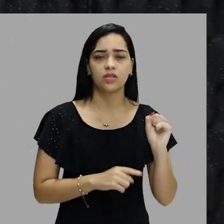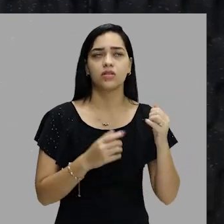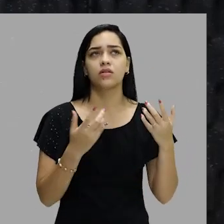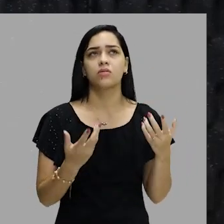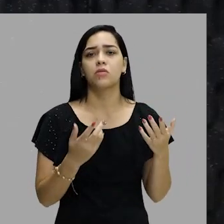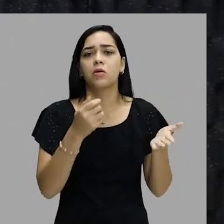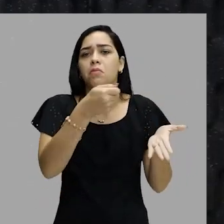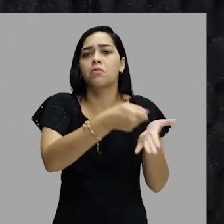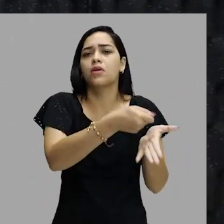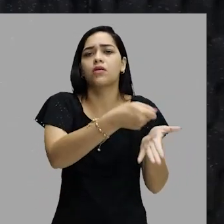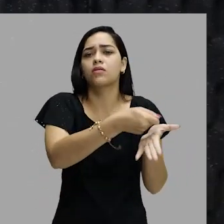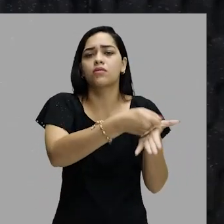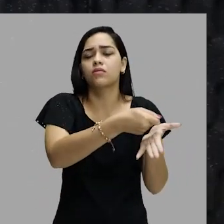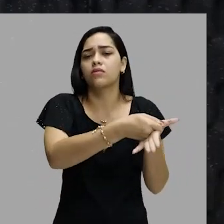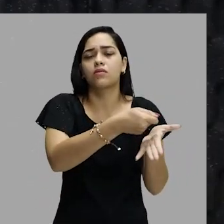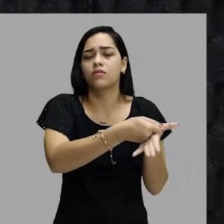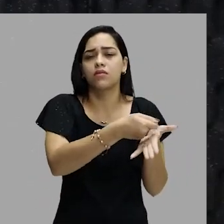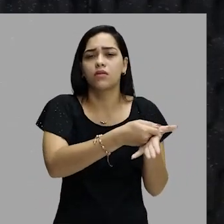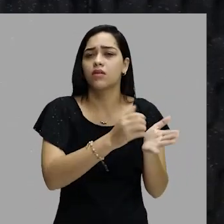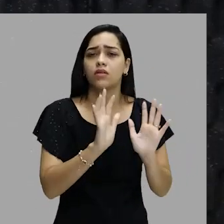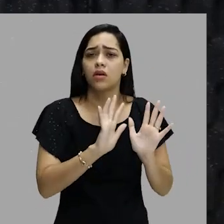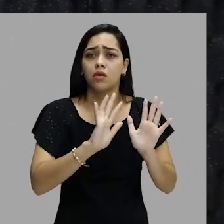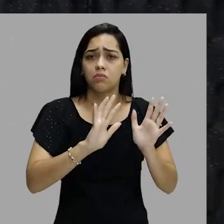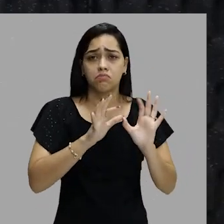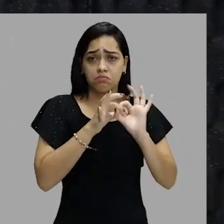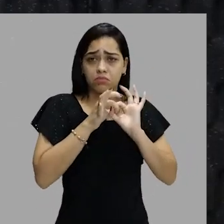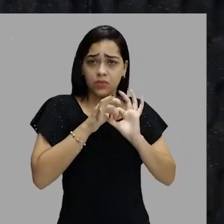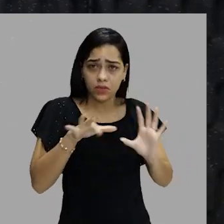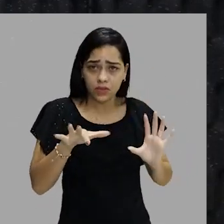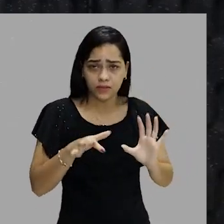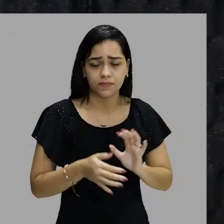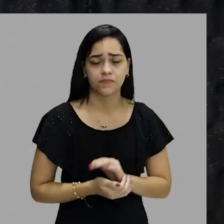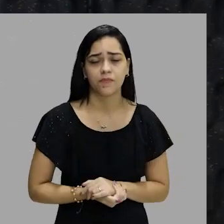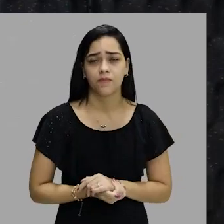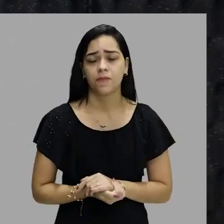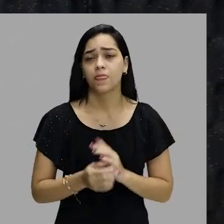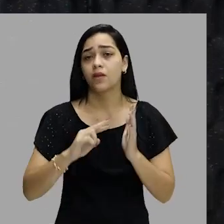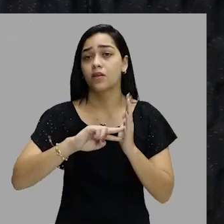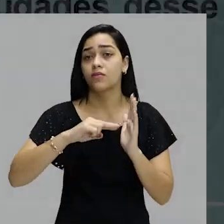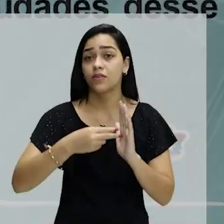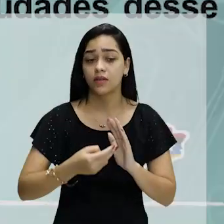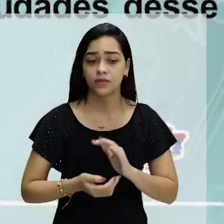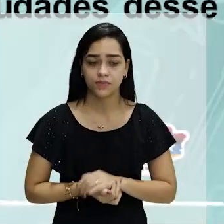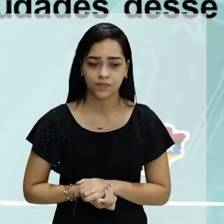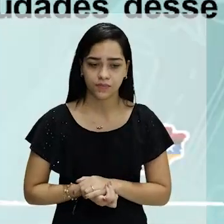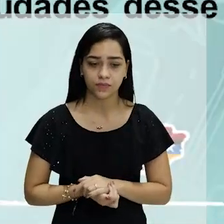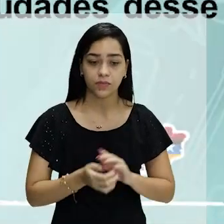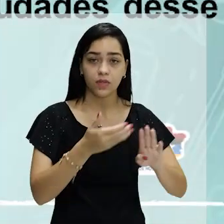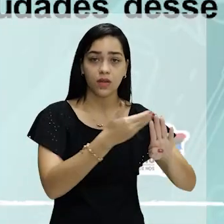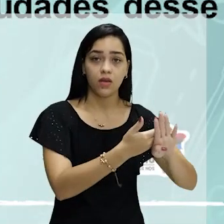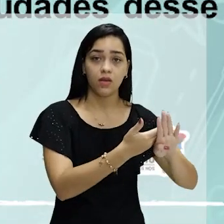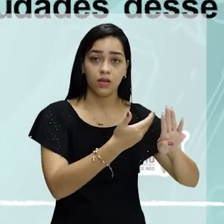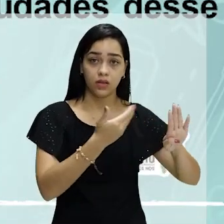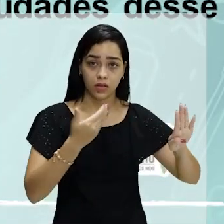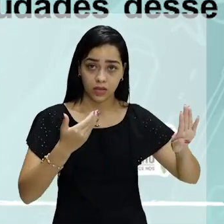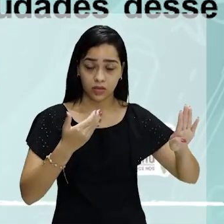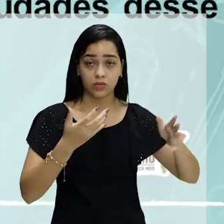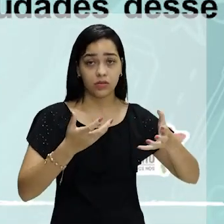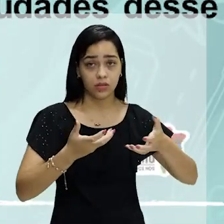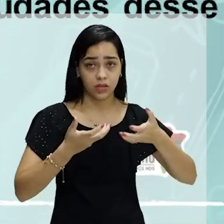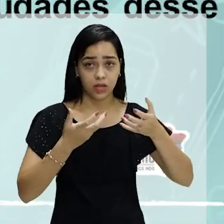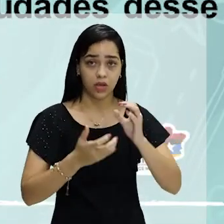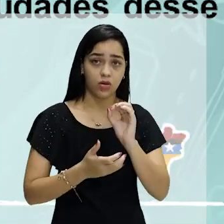exílio obrigatório, foi um exílio espontâneo, certo? Então, o que é exílio? É o afastamento voluntário